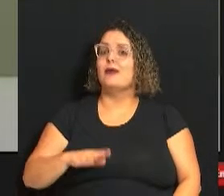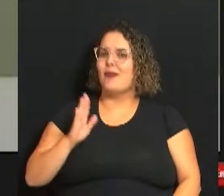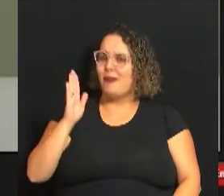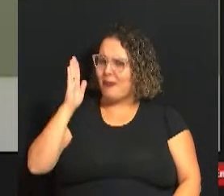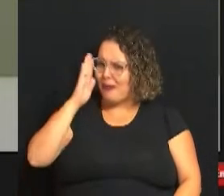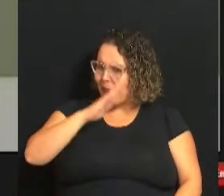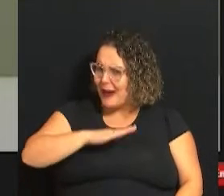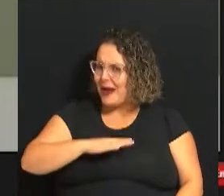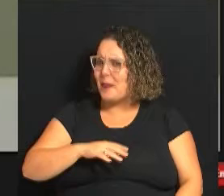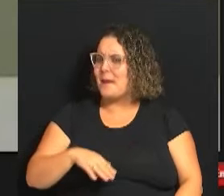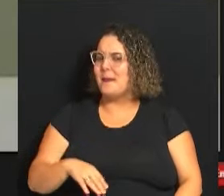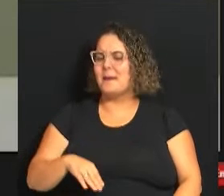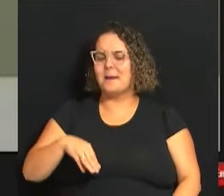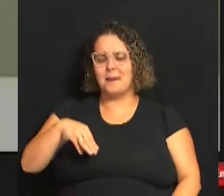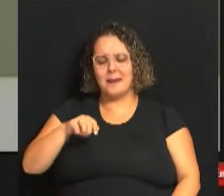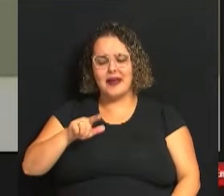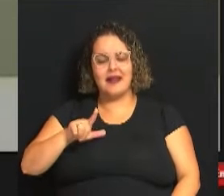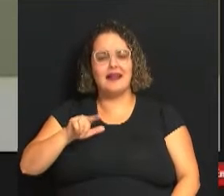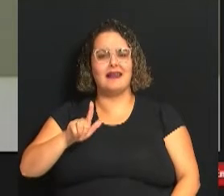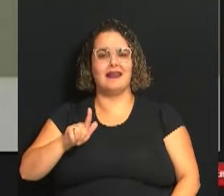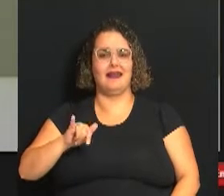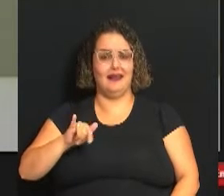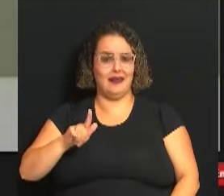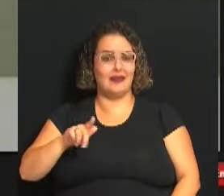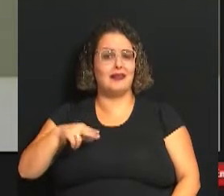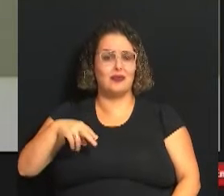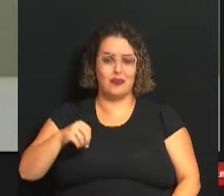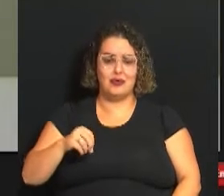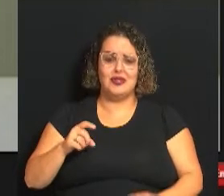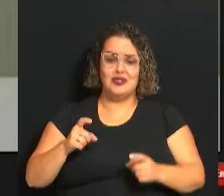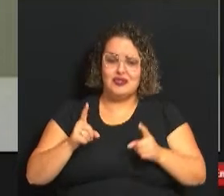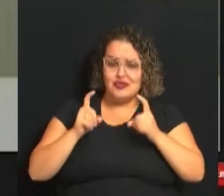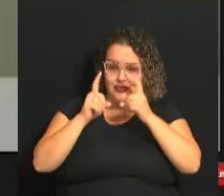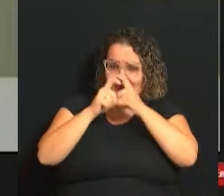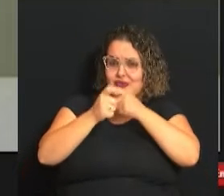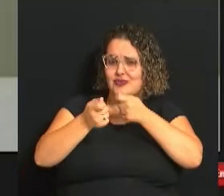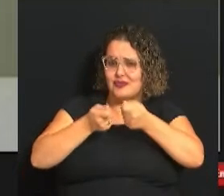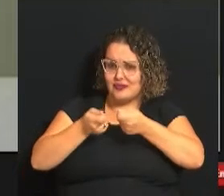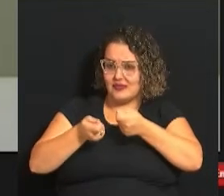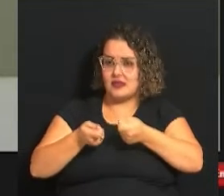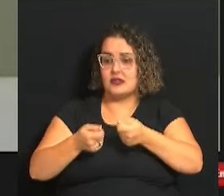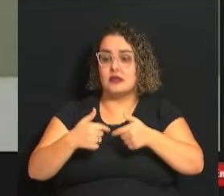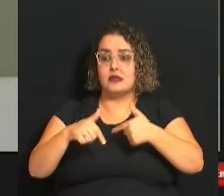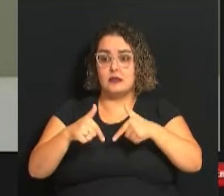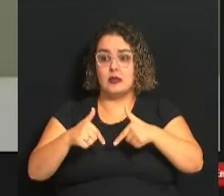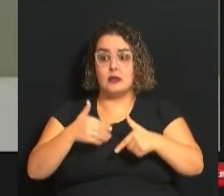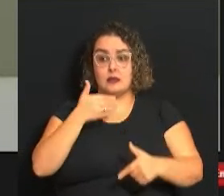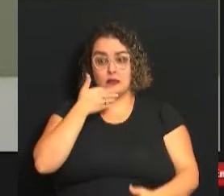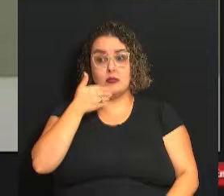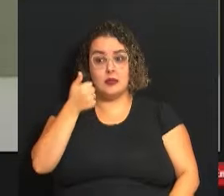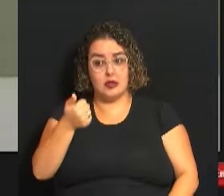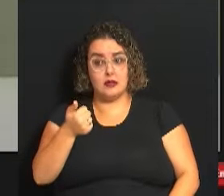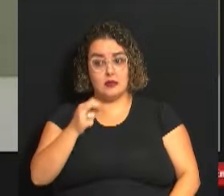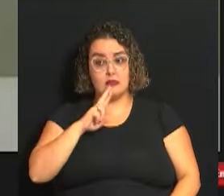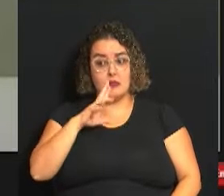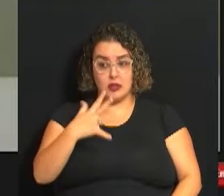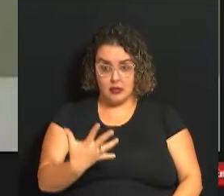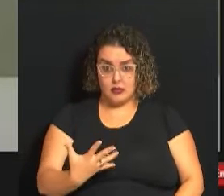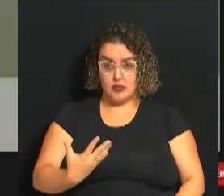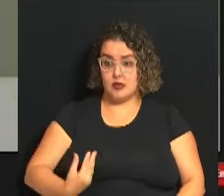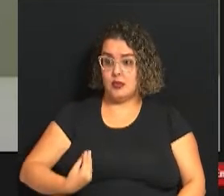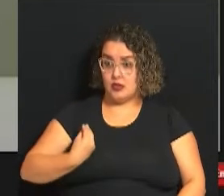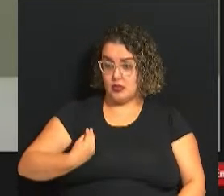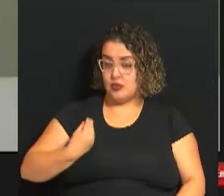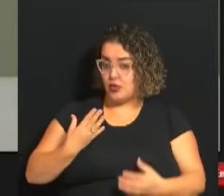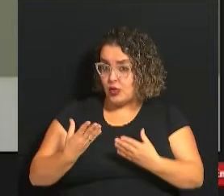de difícil controle. Nós temos trabalhado muito no sentido de melhorar os resultados de sobrevida e qualidade